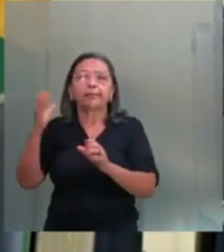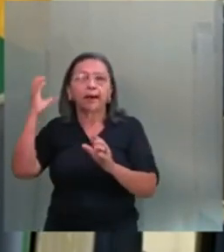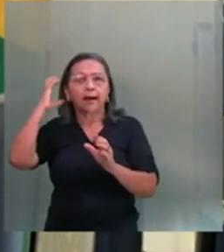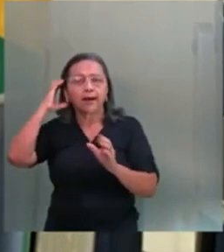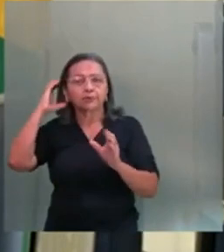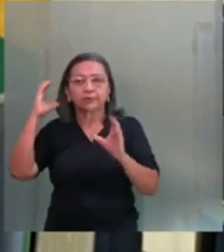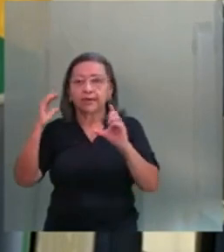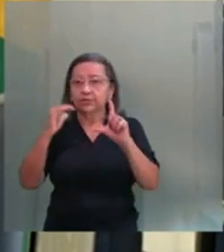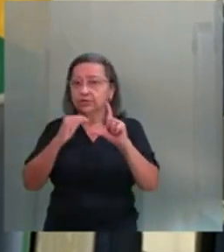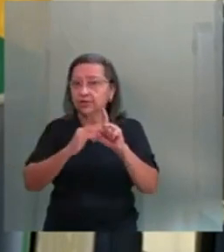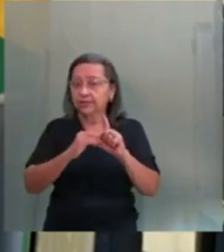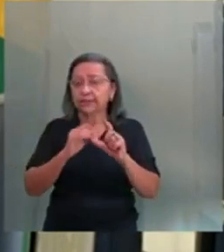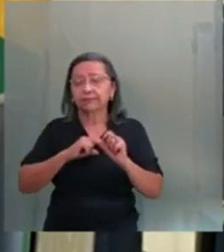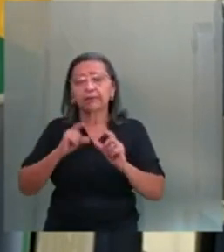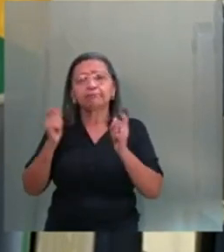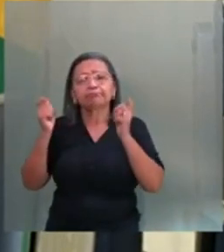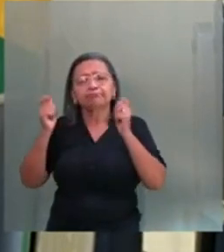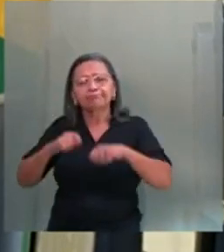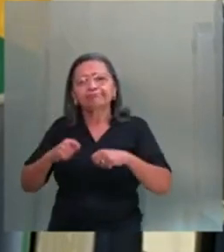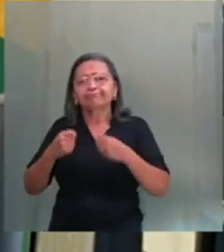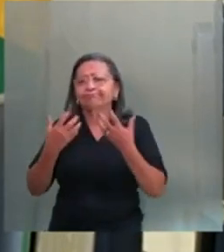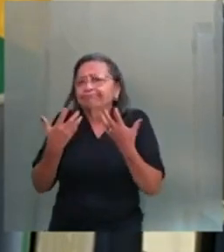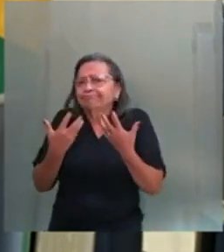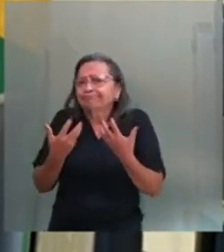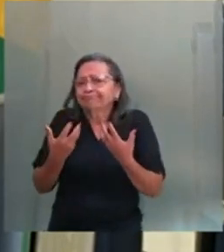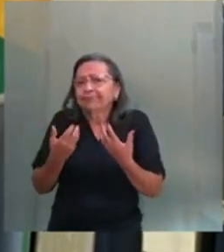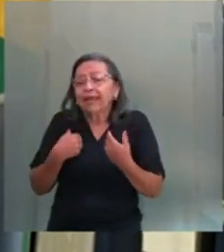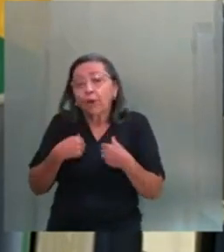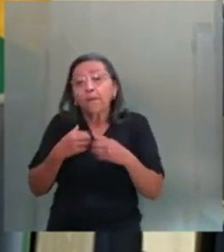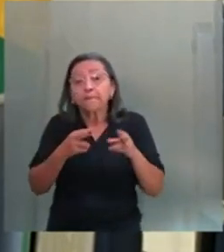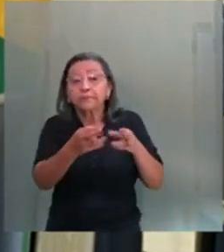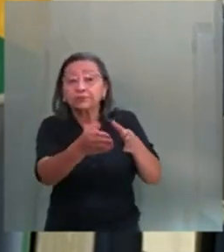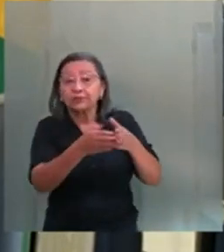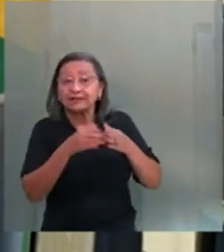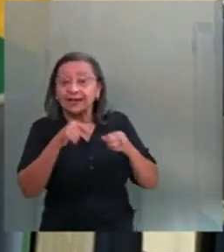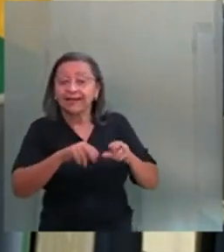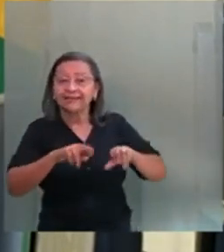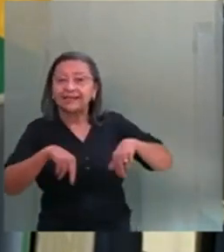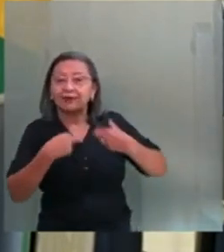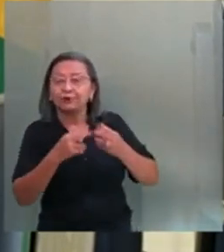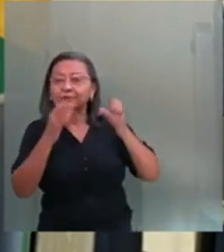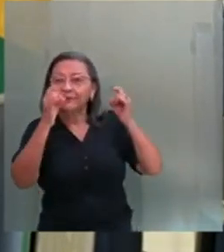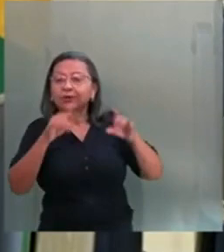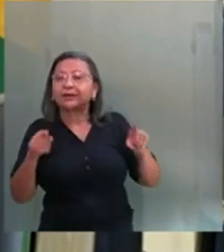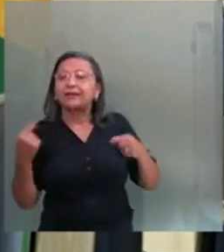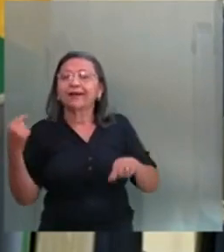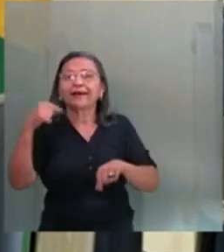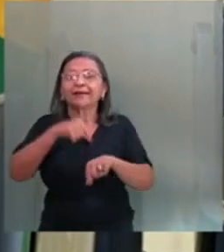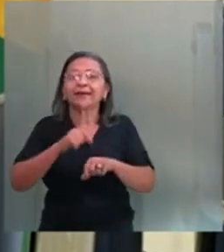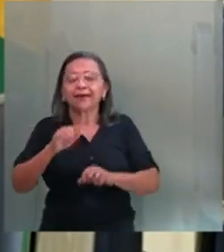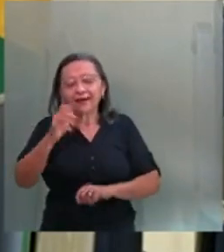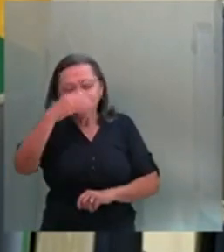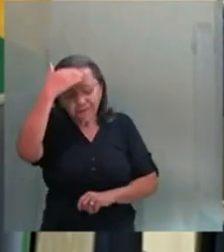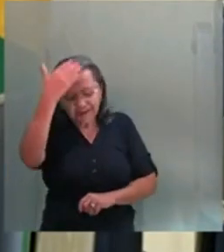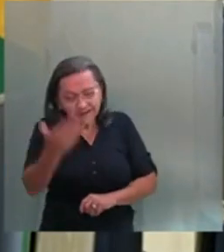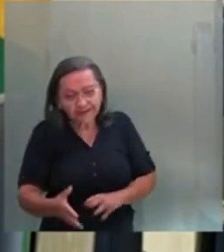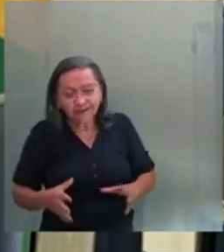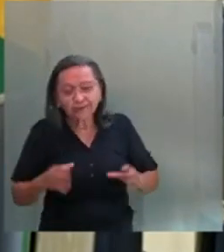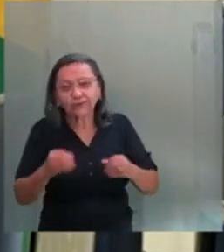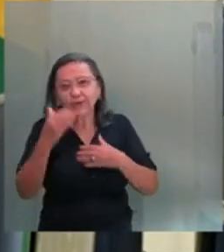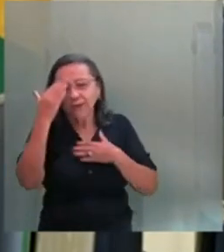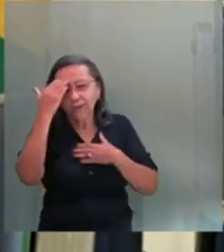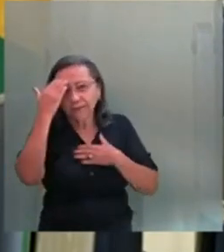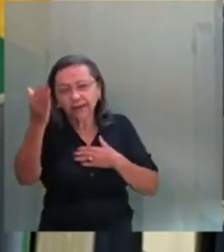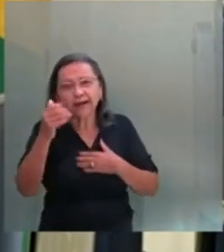Senado, que me permitiram solicitar essa sessão especial e estar aqui homenageando a todos. Obrigado a